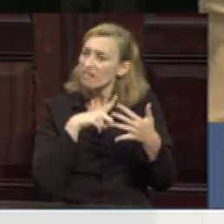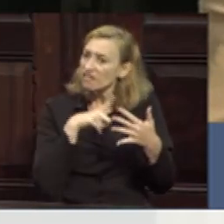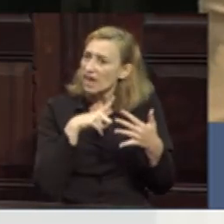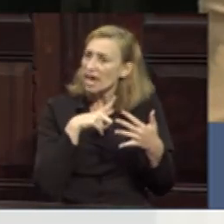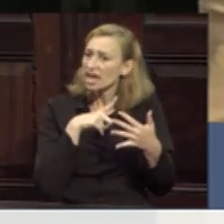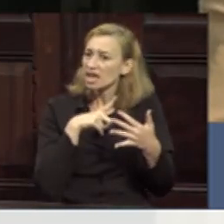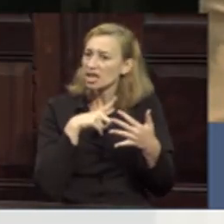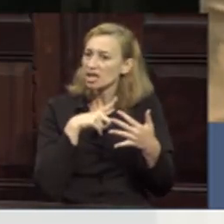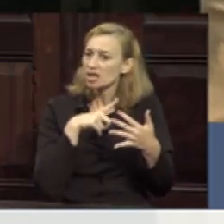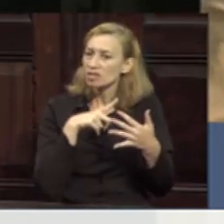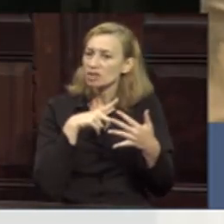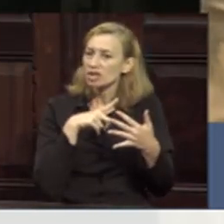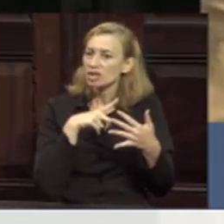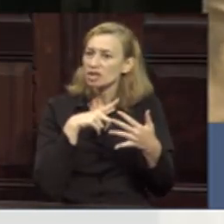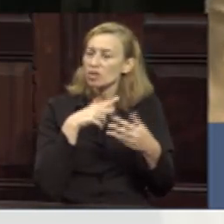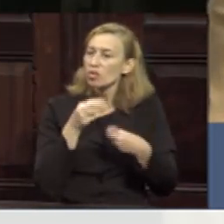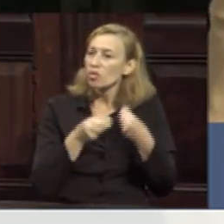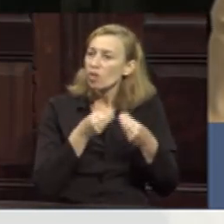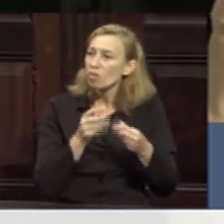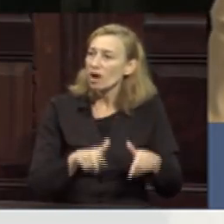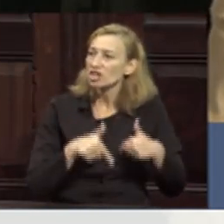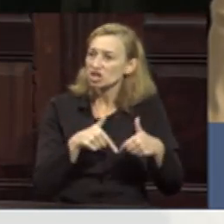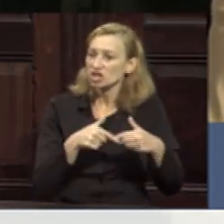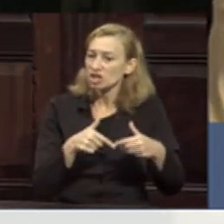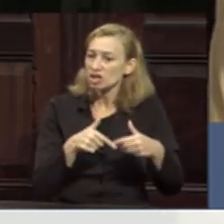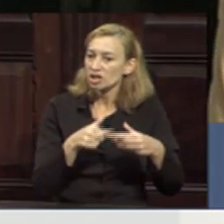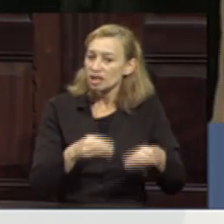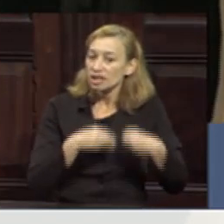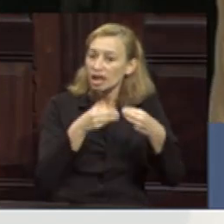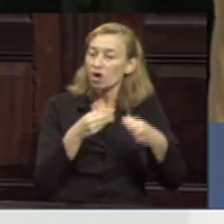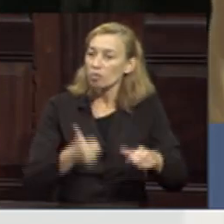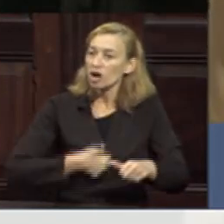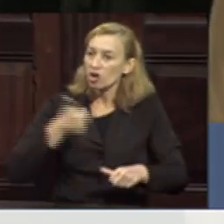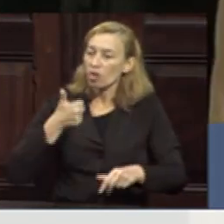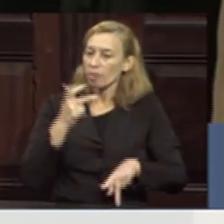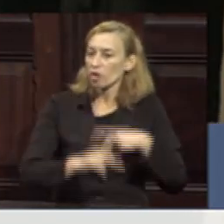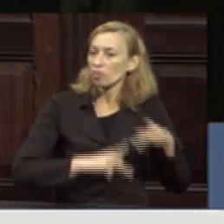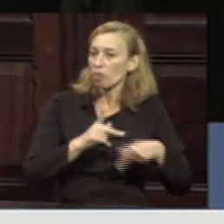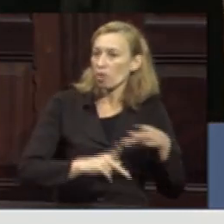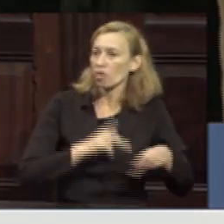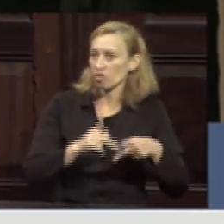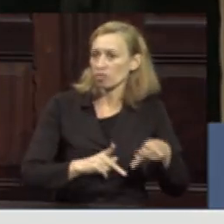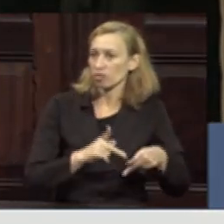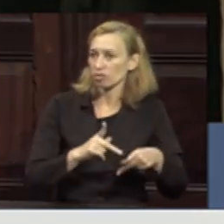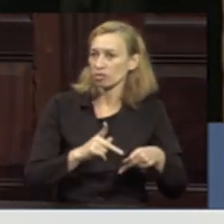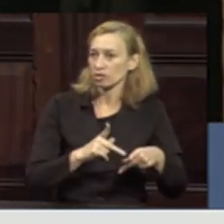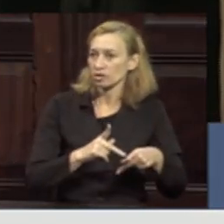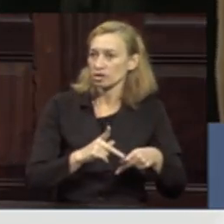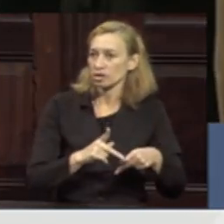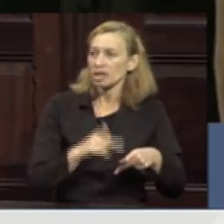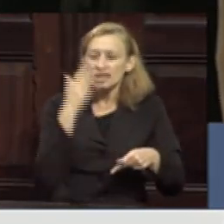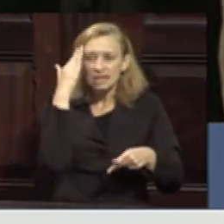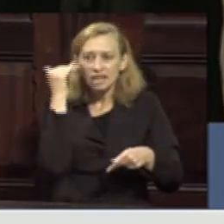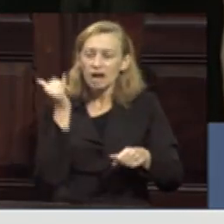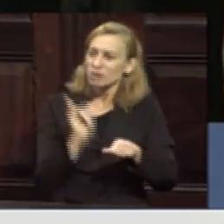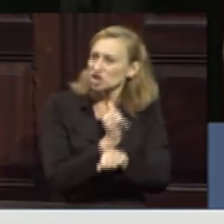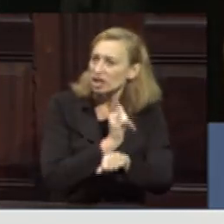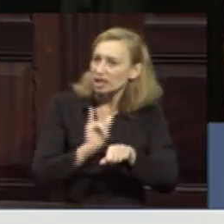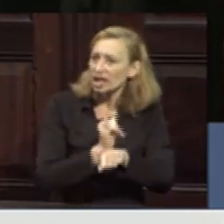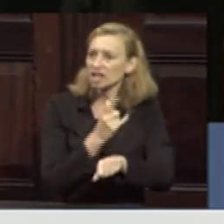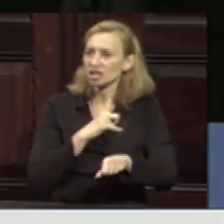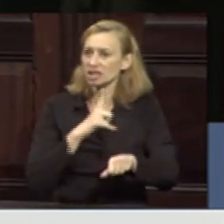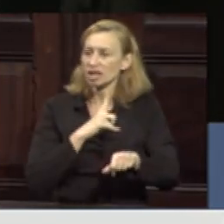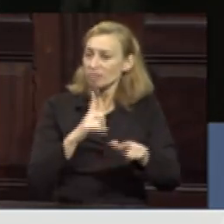meu? Então, a sociedade, a gente tem que discutir também que há uma parcela da sociedade que, infelizmente, tem